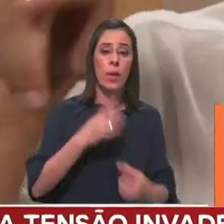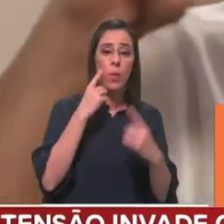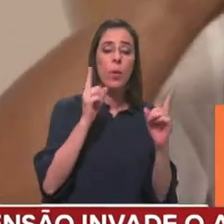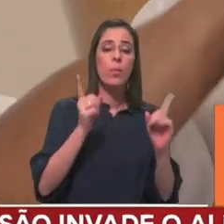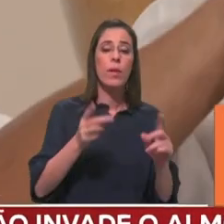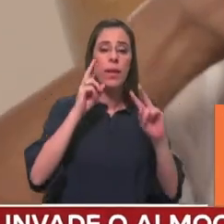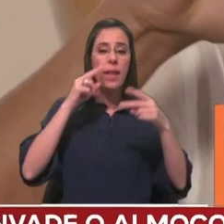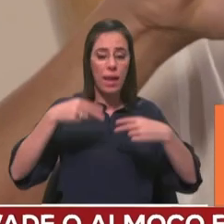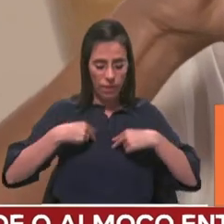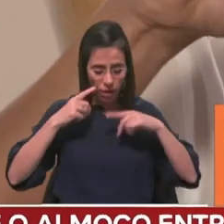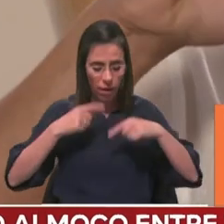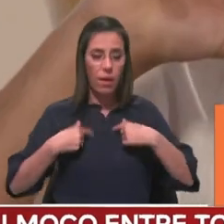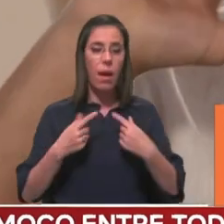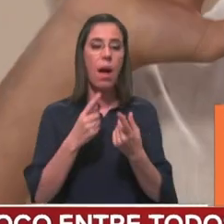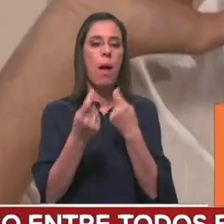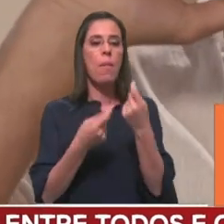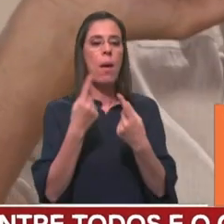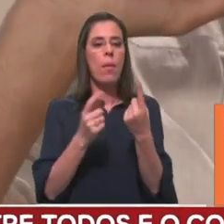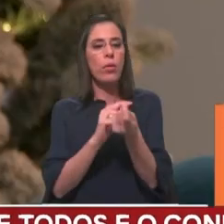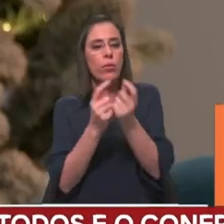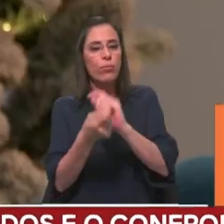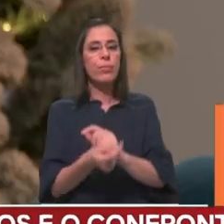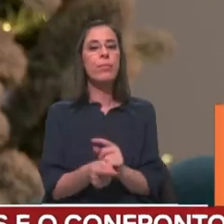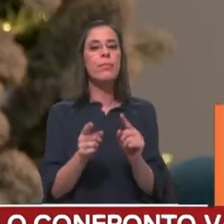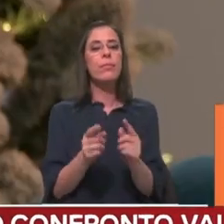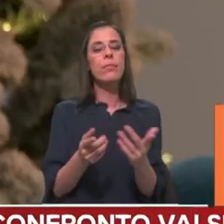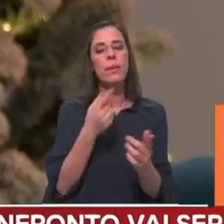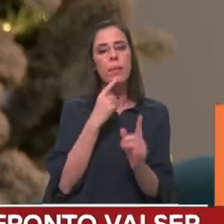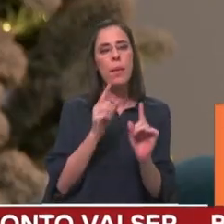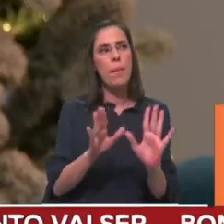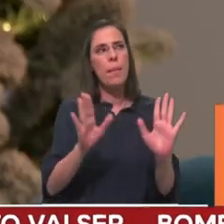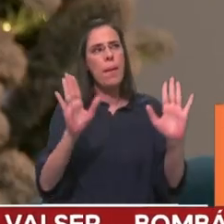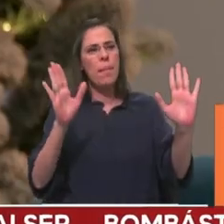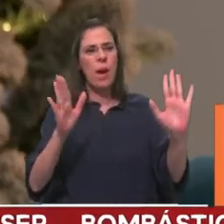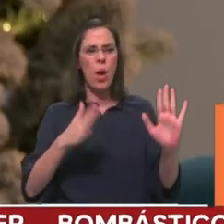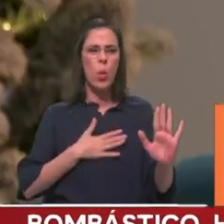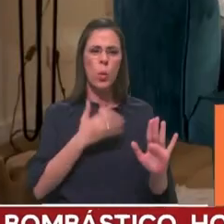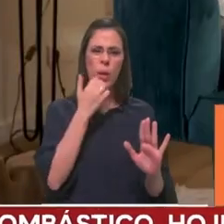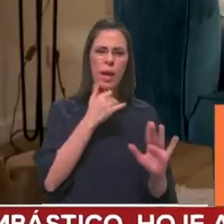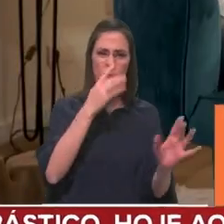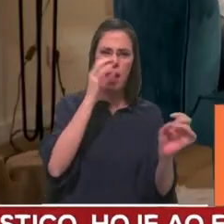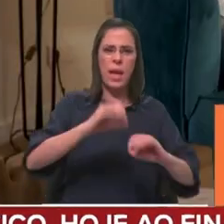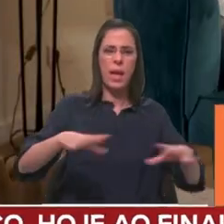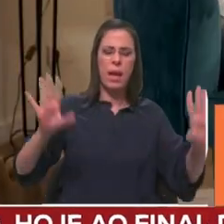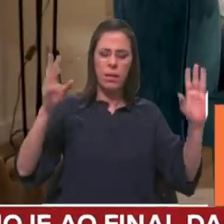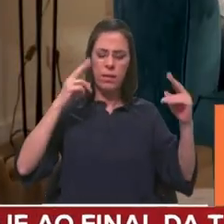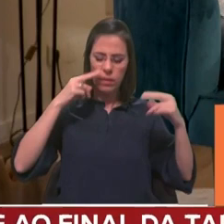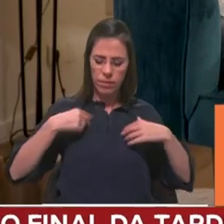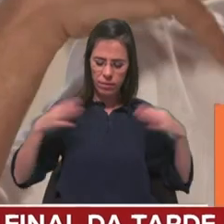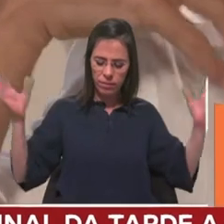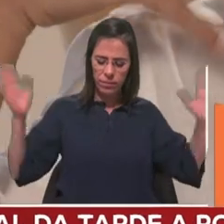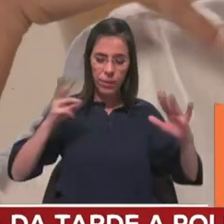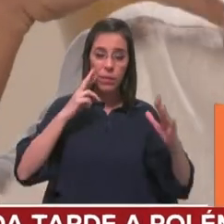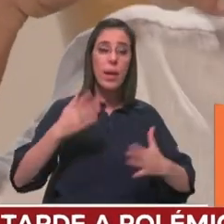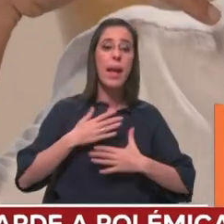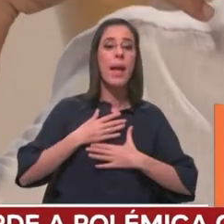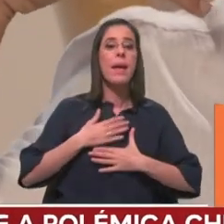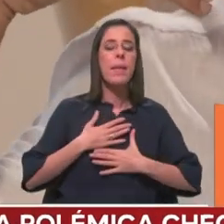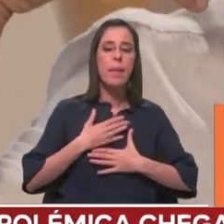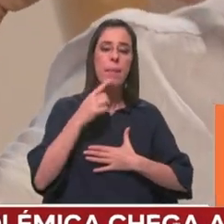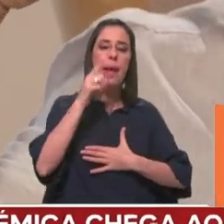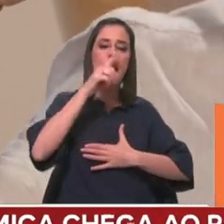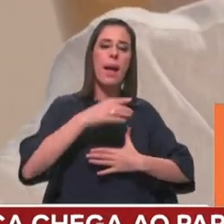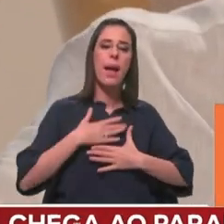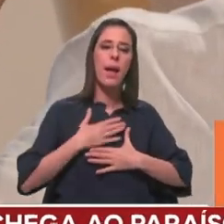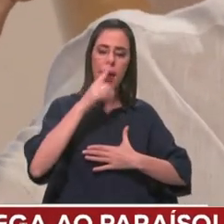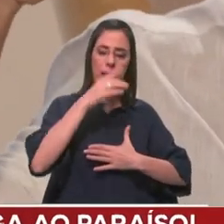que tu começaste a ver-te? Houve alguma coisa que marcou para tu perceberes, peraí, não tenho que agradar a ninguém, nem tenho que ser vista, eu tenho que me ver a mim e perceber